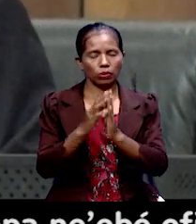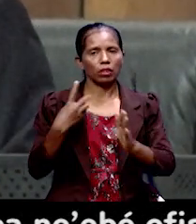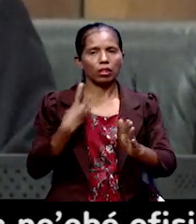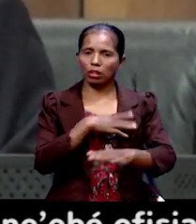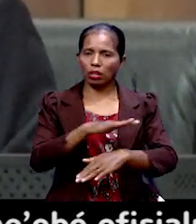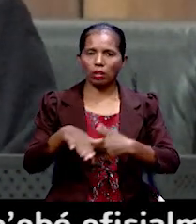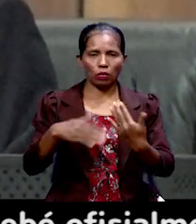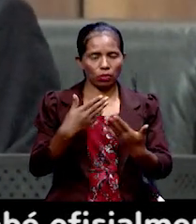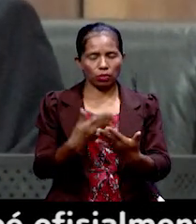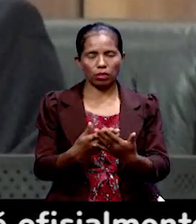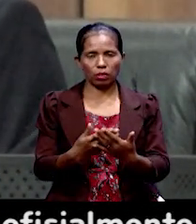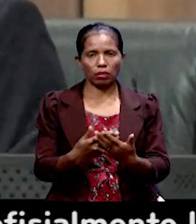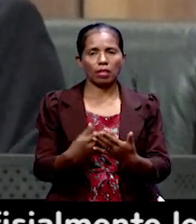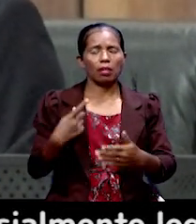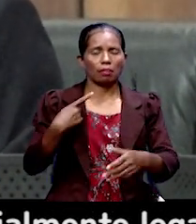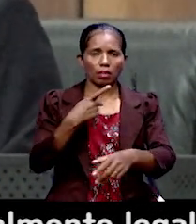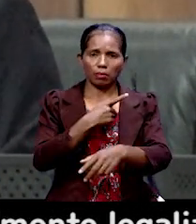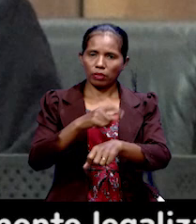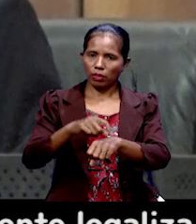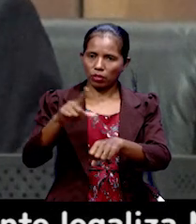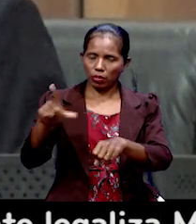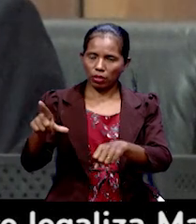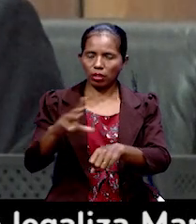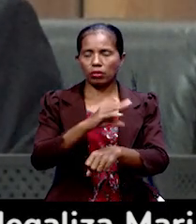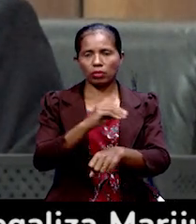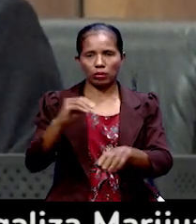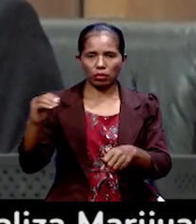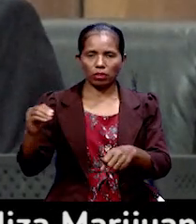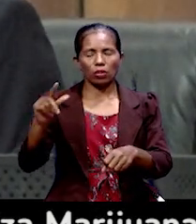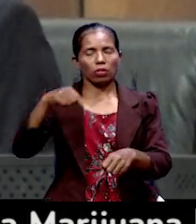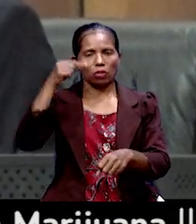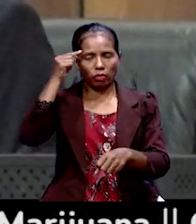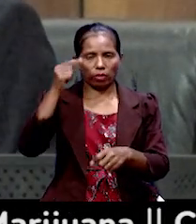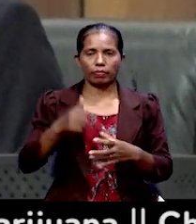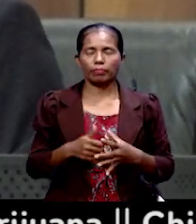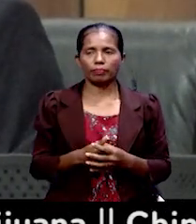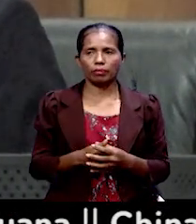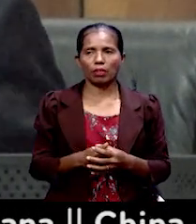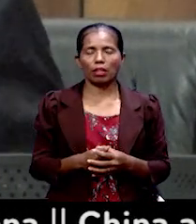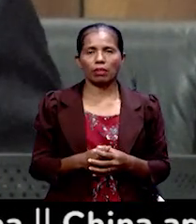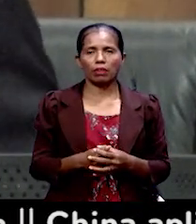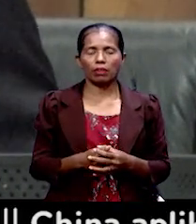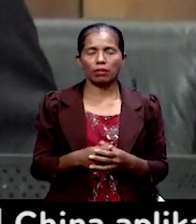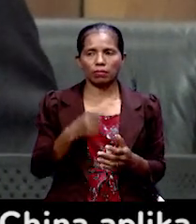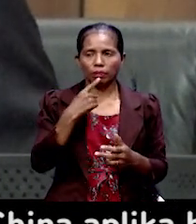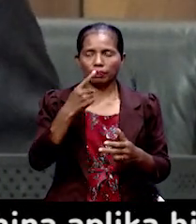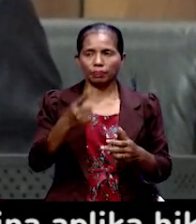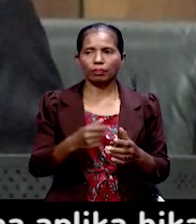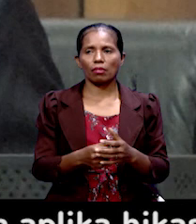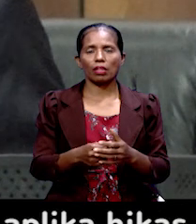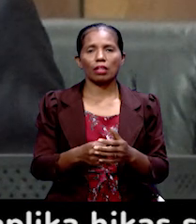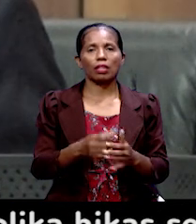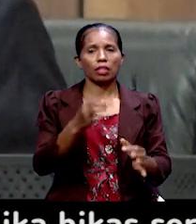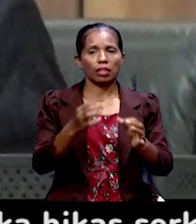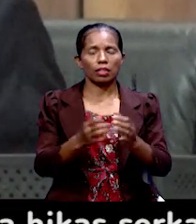tahotunian tanto o Parlamento Nacional nunemos o governo correspondera cada decisão